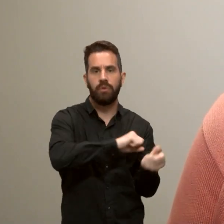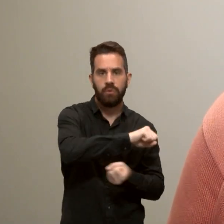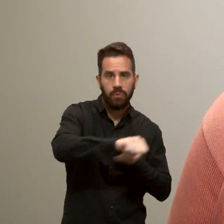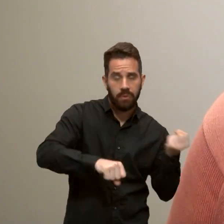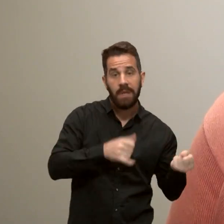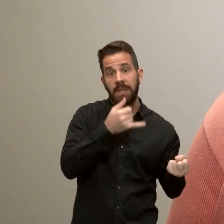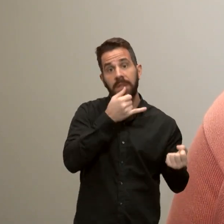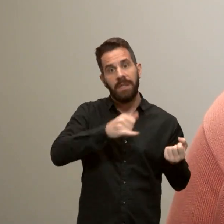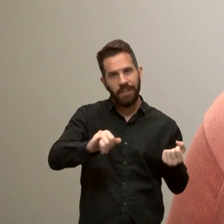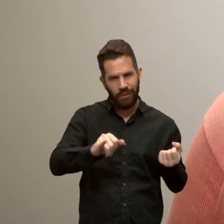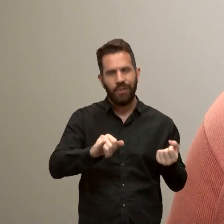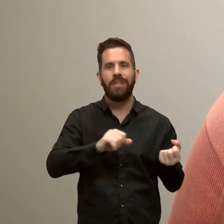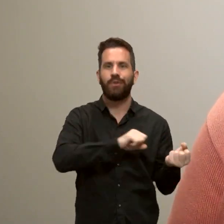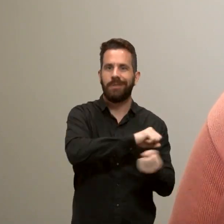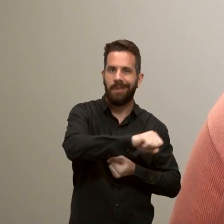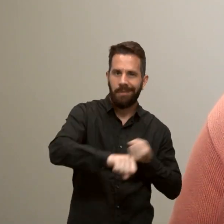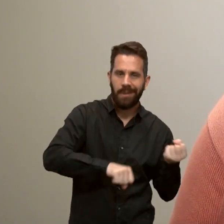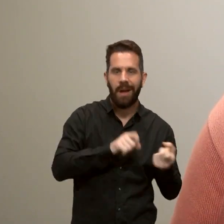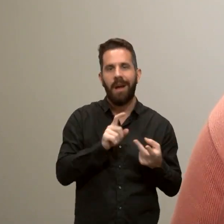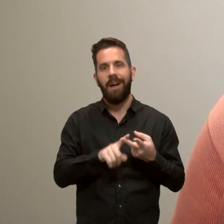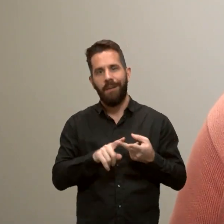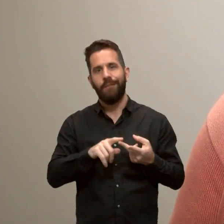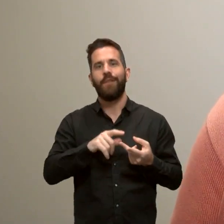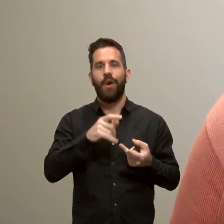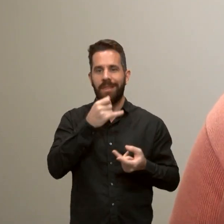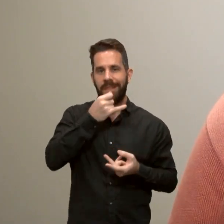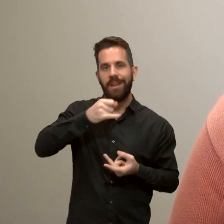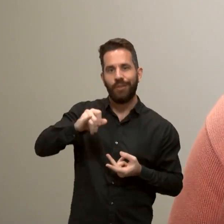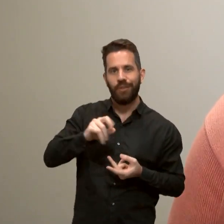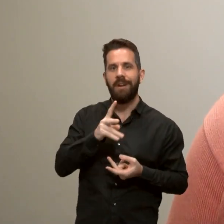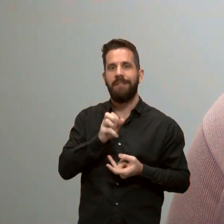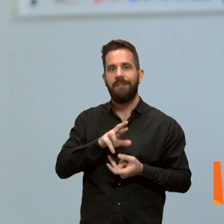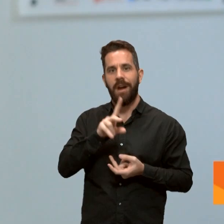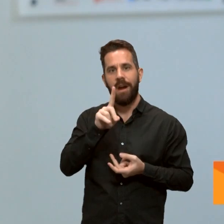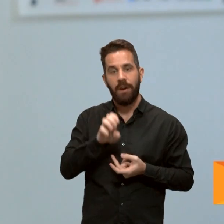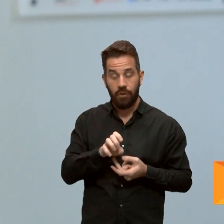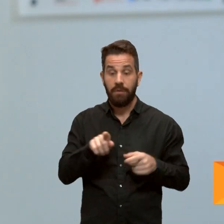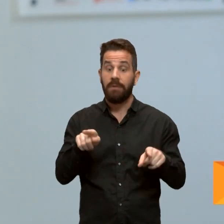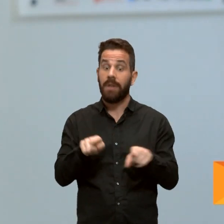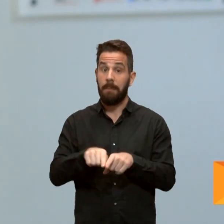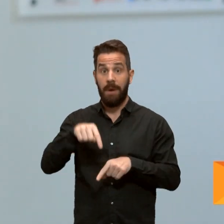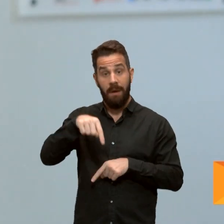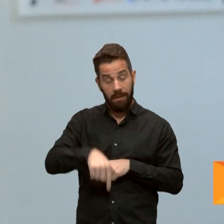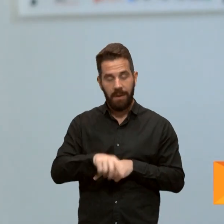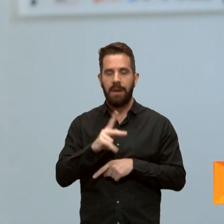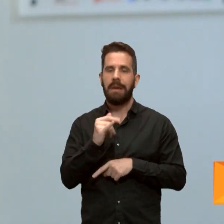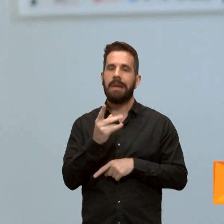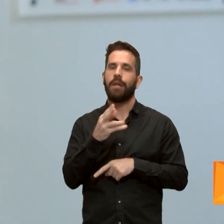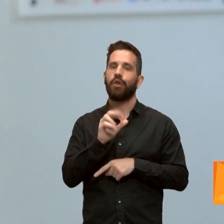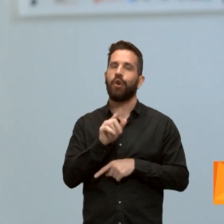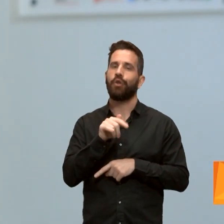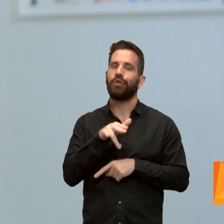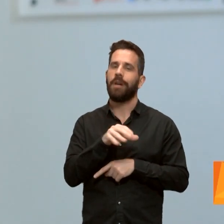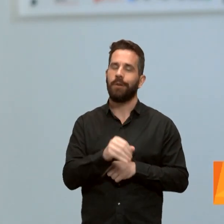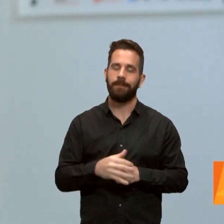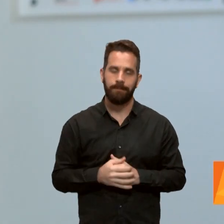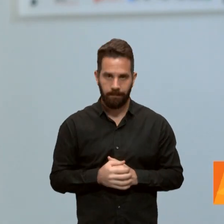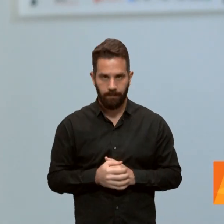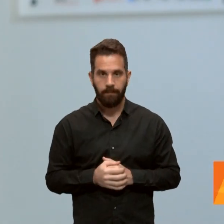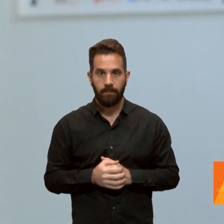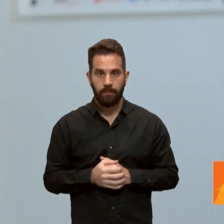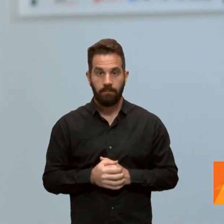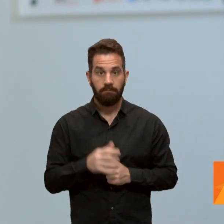energia verde, no nosso caso mais especificamente a partir do hidrogênio. Quando a gente começa a ver, né, os aumentos